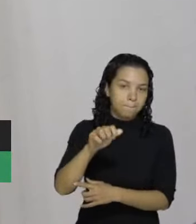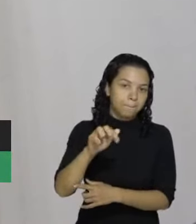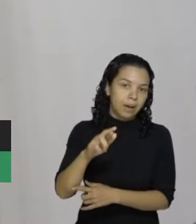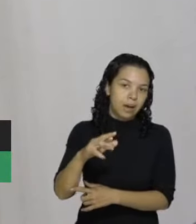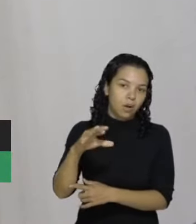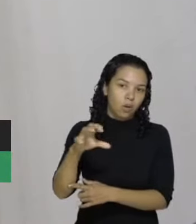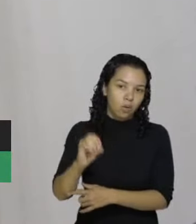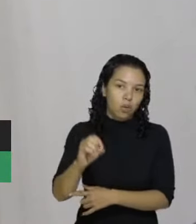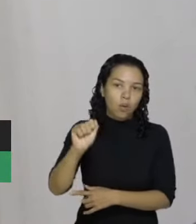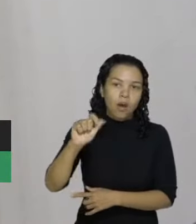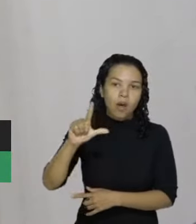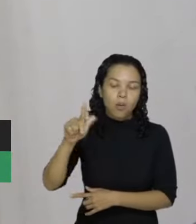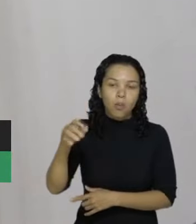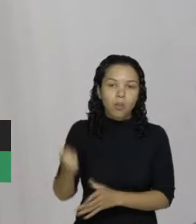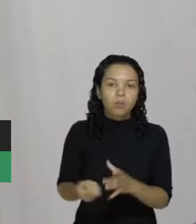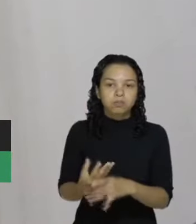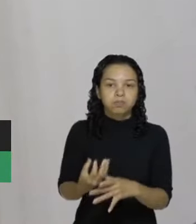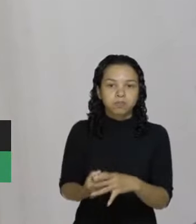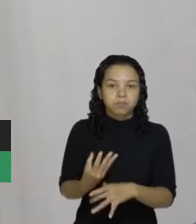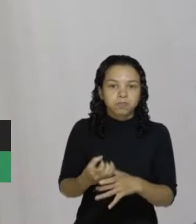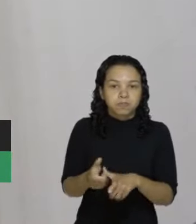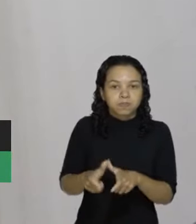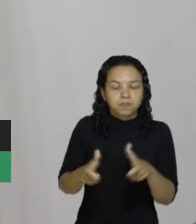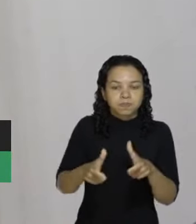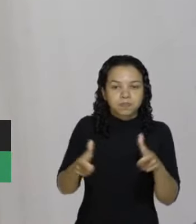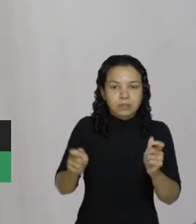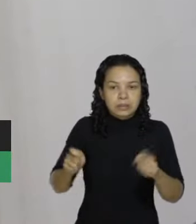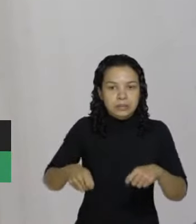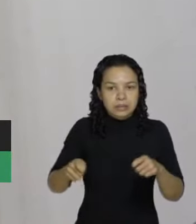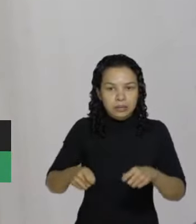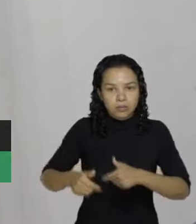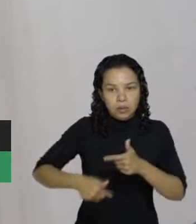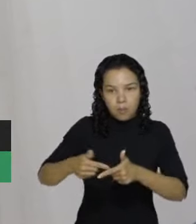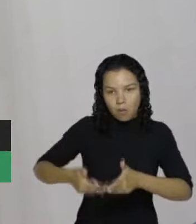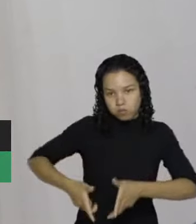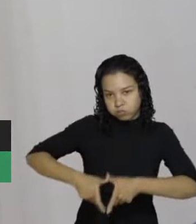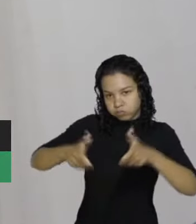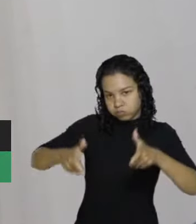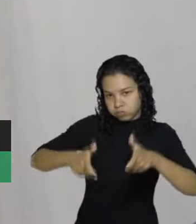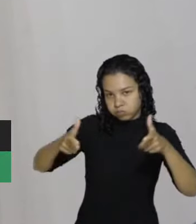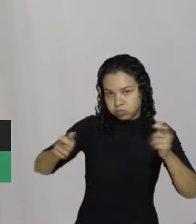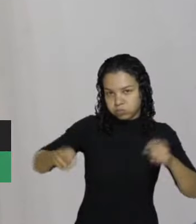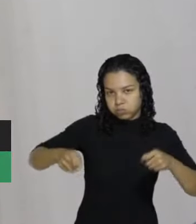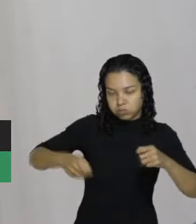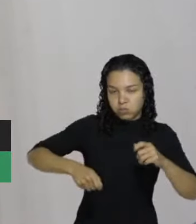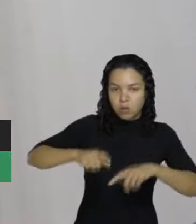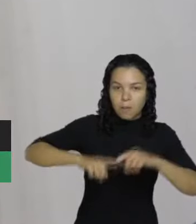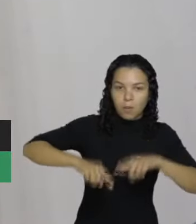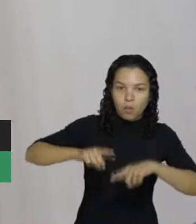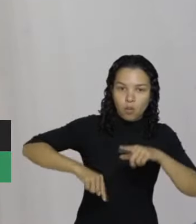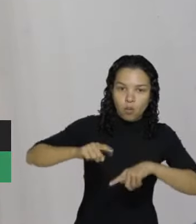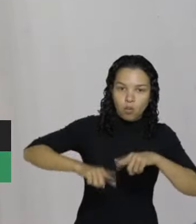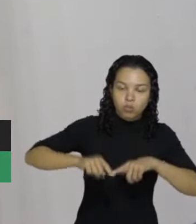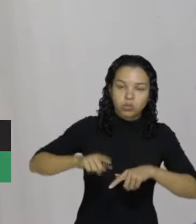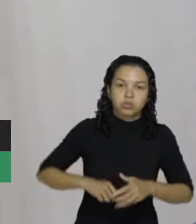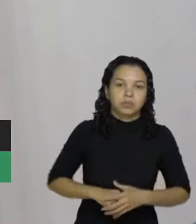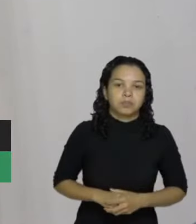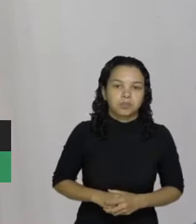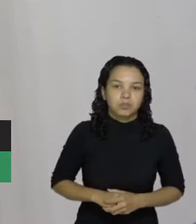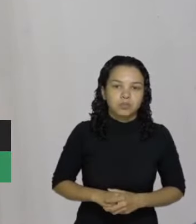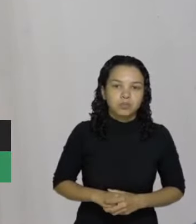fertilizante de alto rendimento por litro, que representa mercado promissor, possibilitando incremento na produção. A indústria brasileira